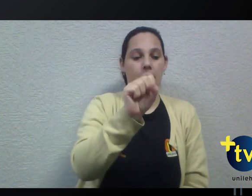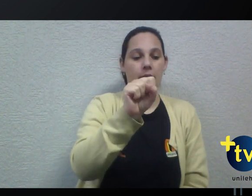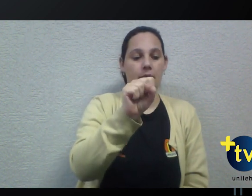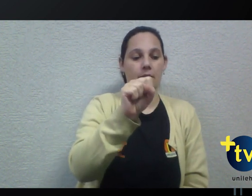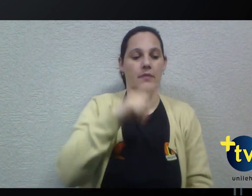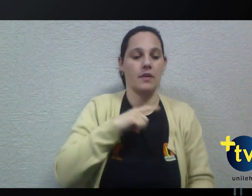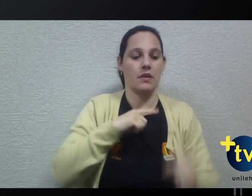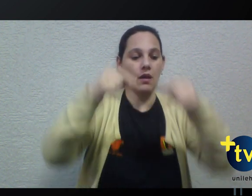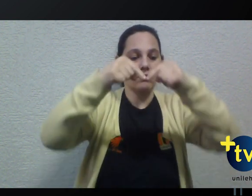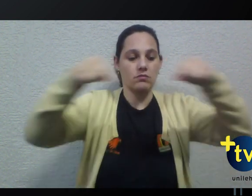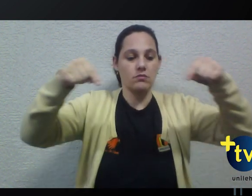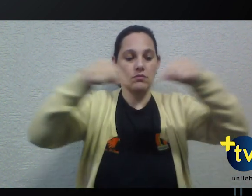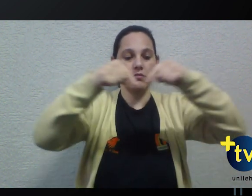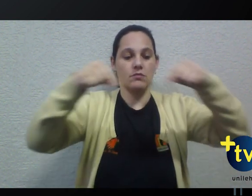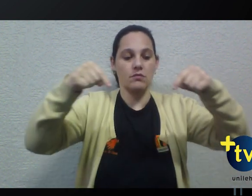que é